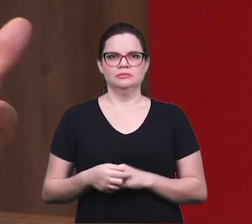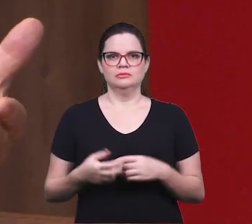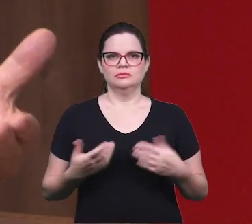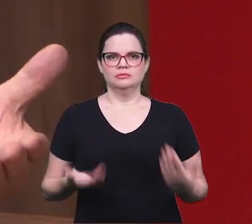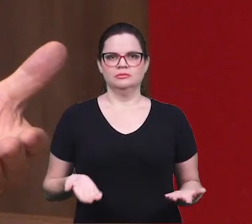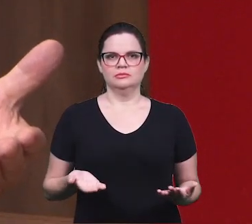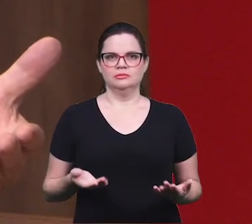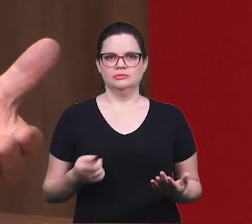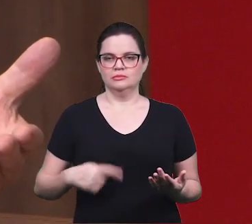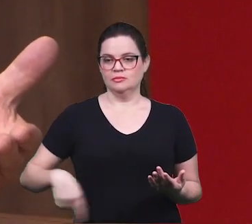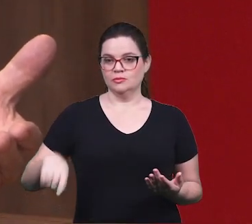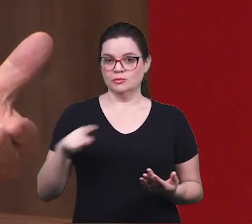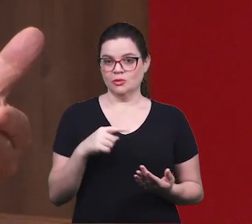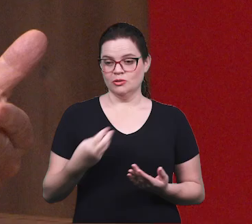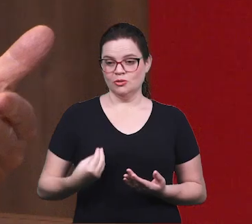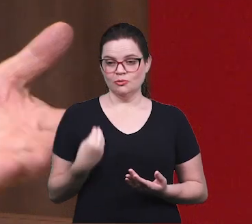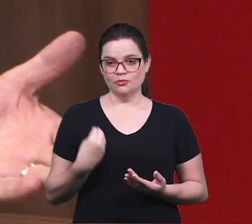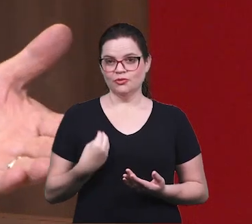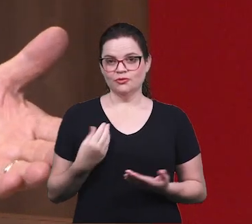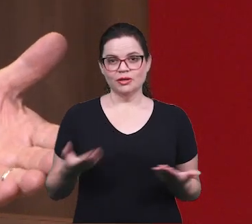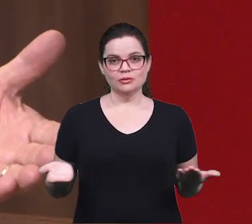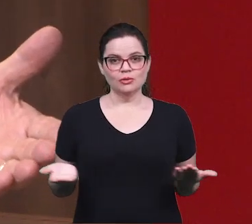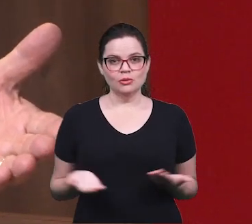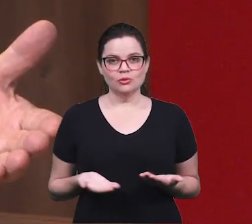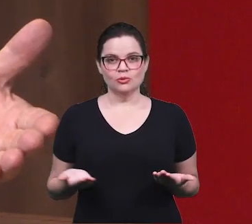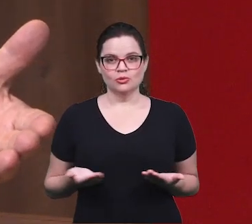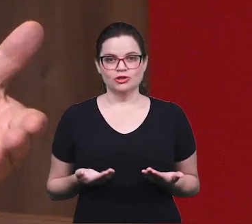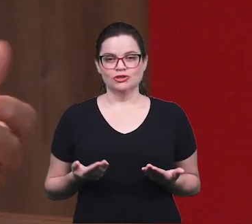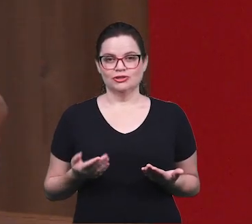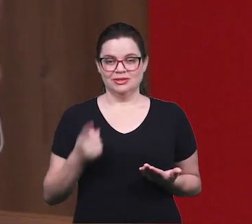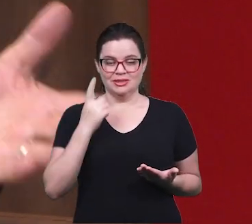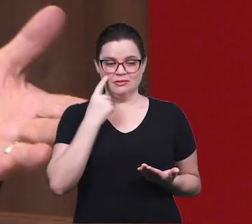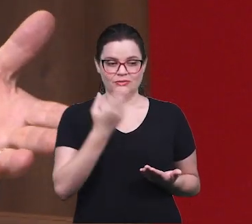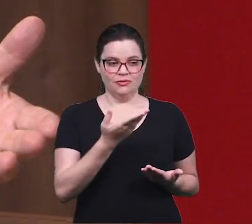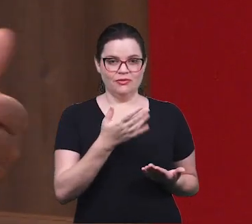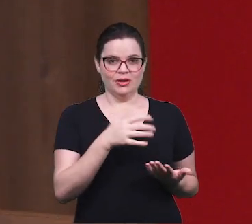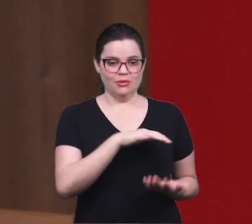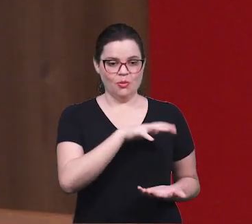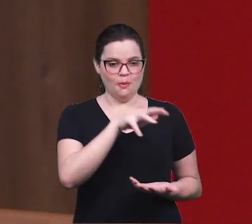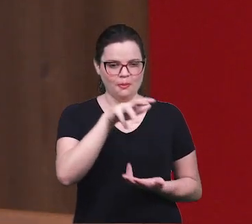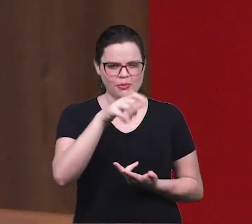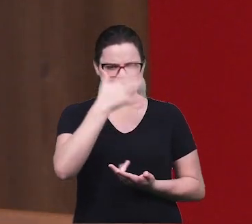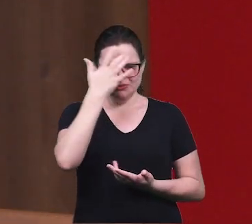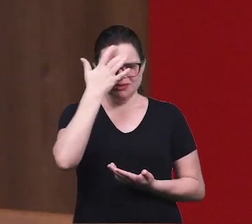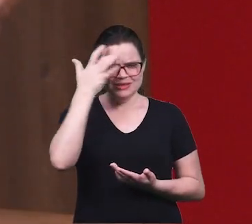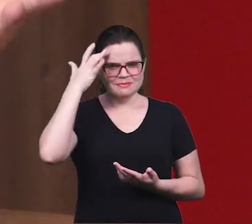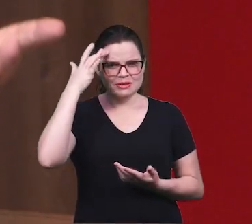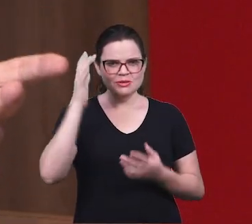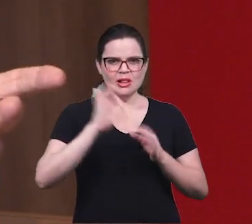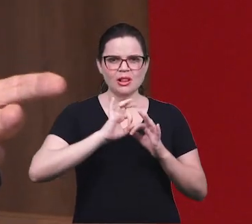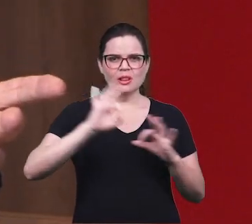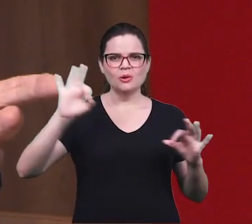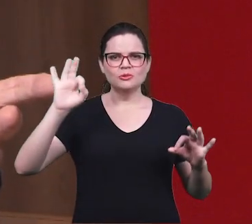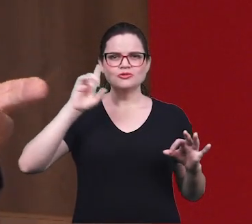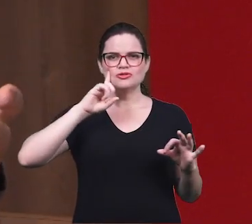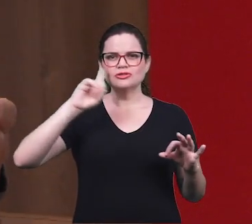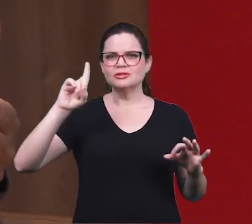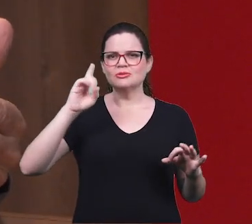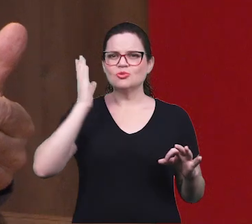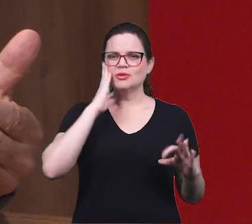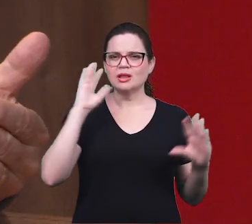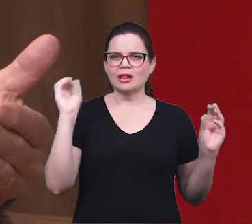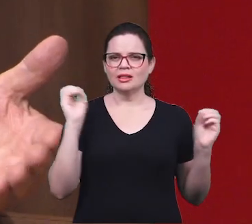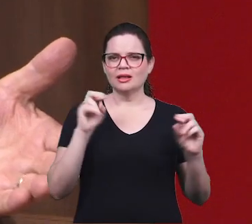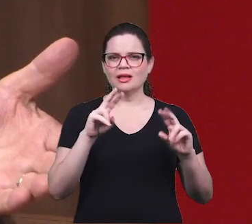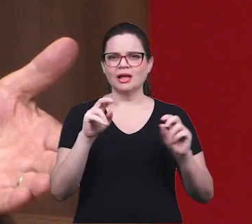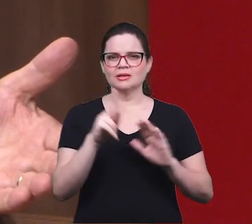nós estávamos em tal situação, longe do Senhor, longe de Deus, longe do entendimento da obra de Deus, que